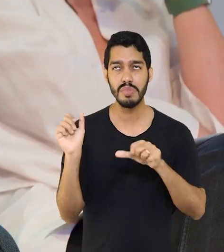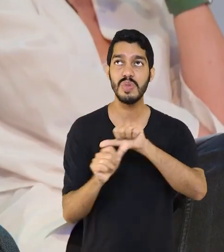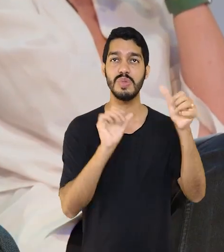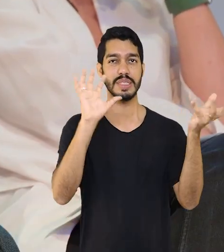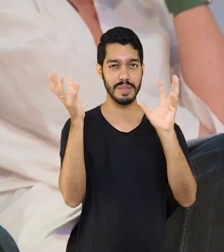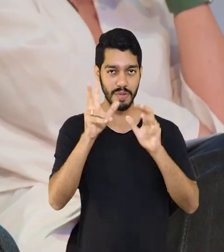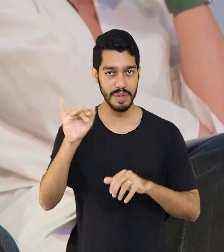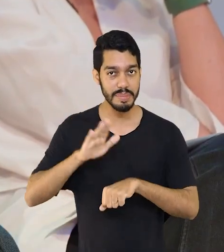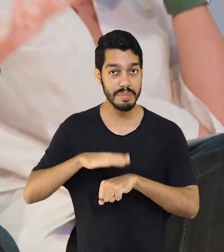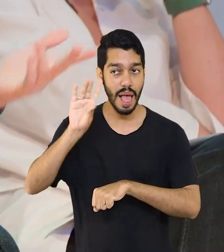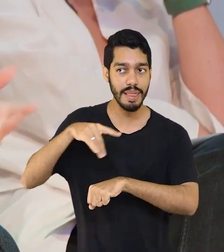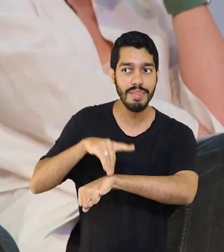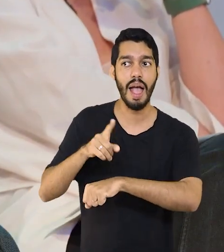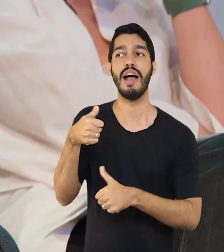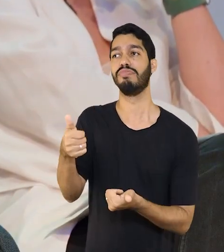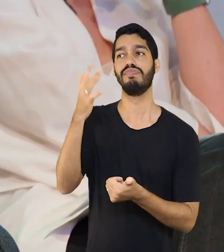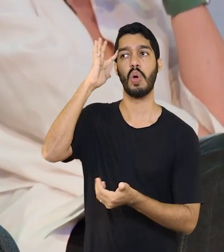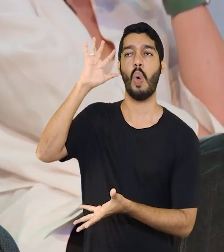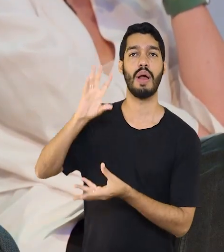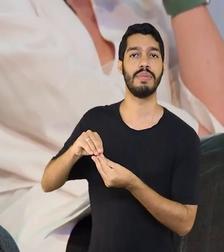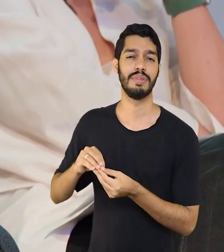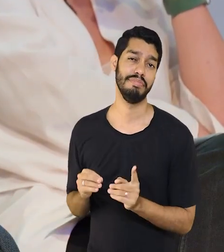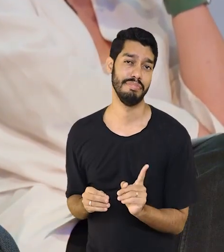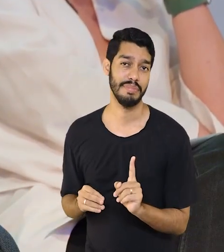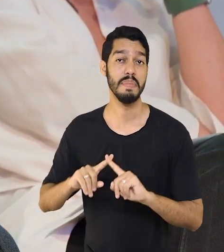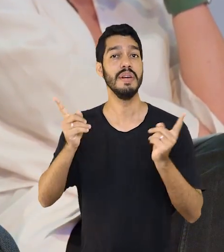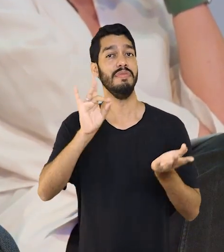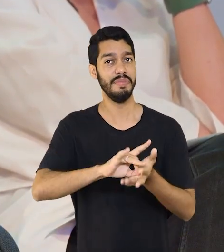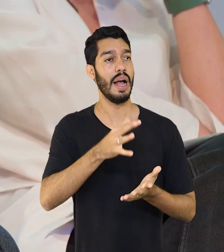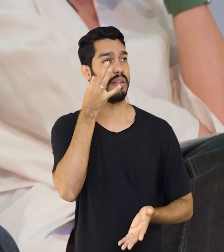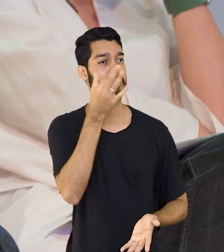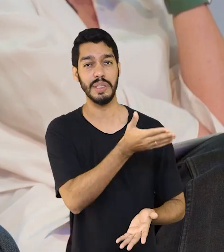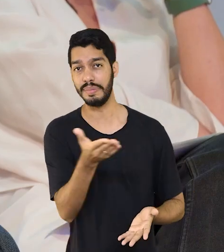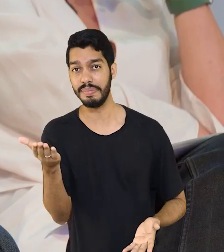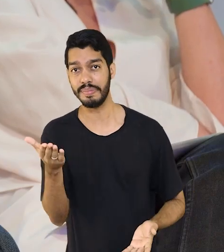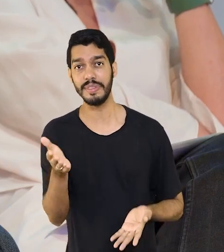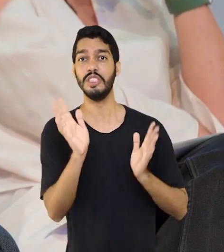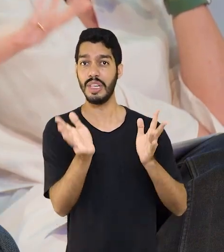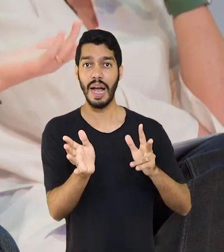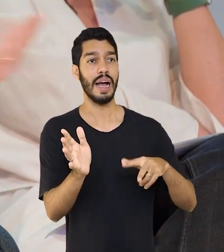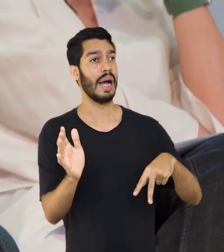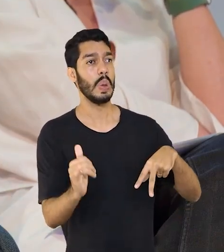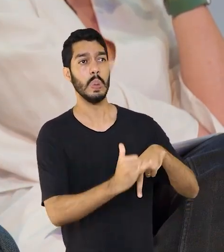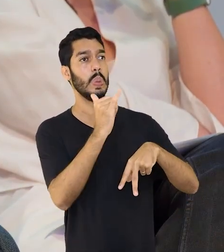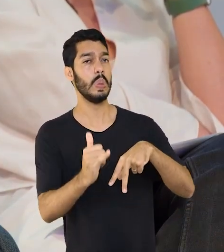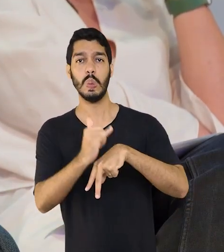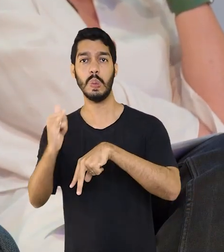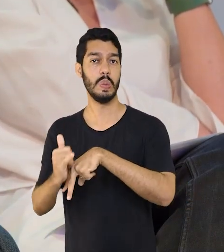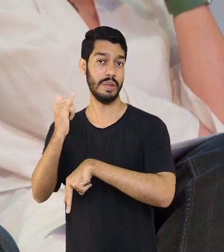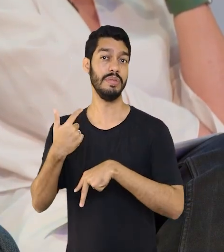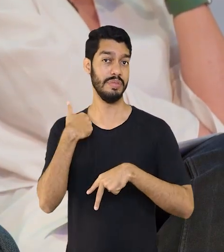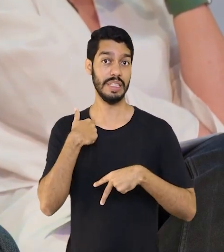Que a mudança climática vai gerar aumento de dengue e tudo mais. Mas que, de fato, está acontecendo. Os acidentados já estão